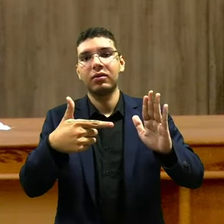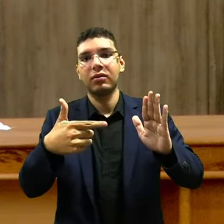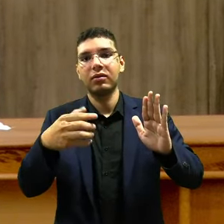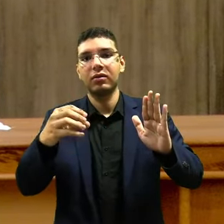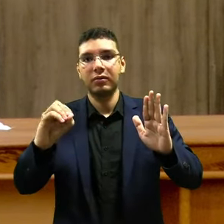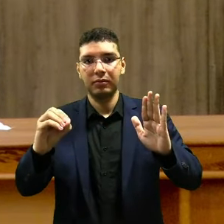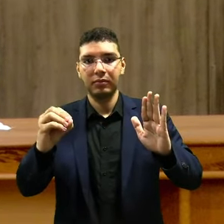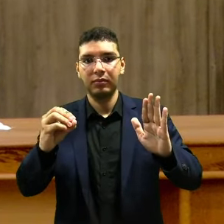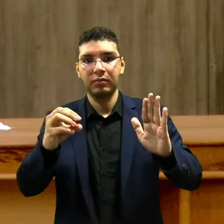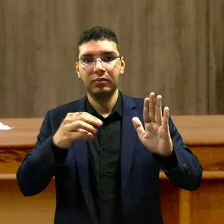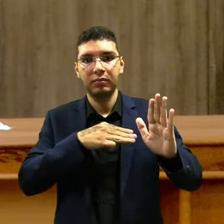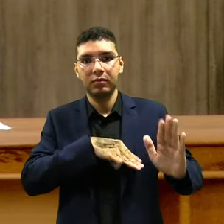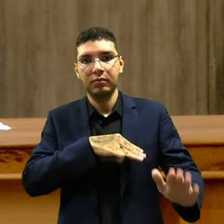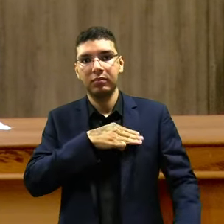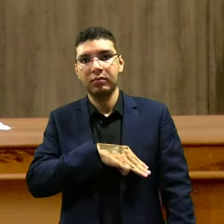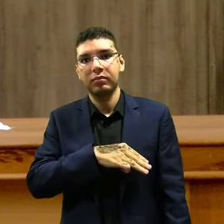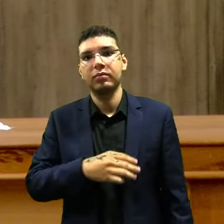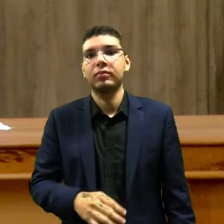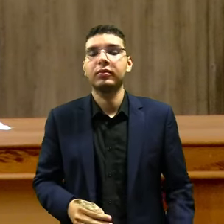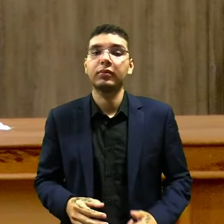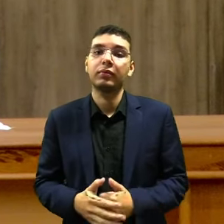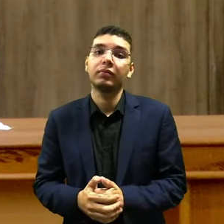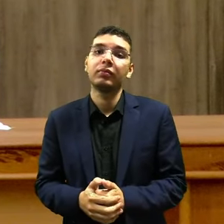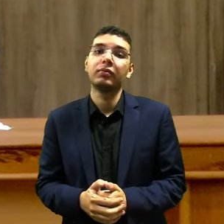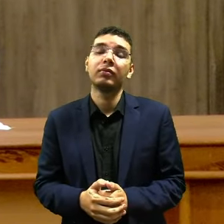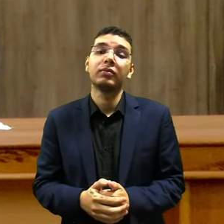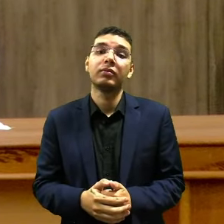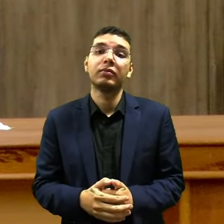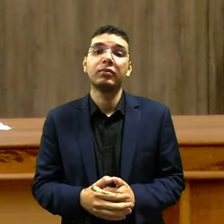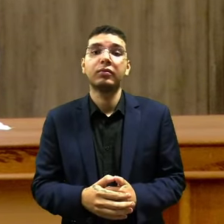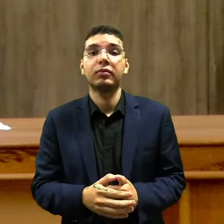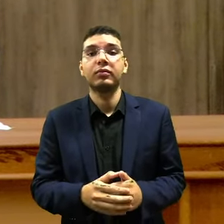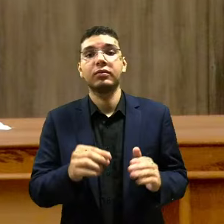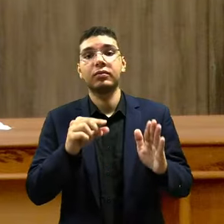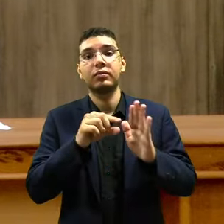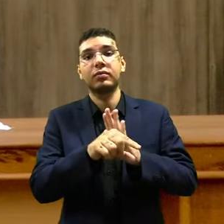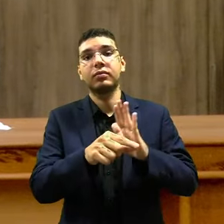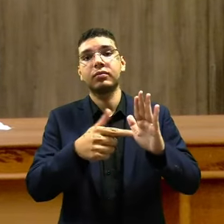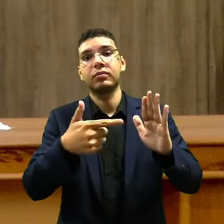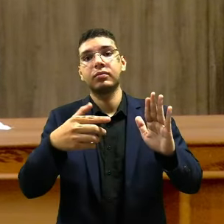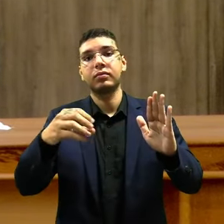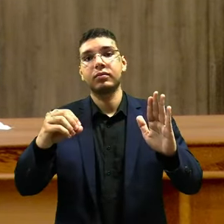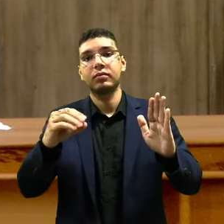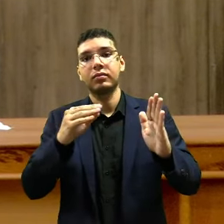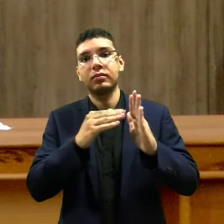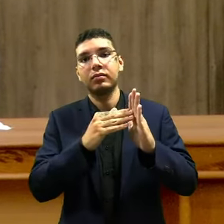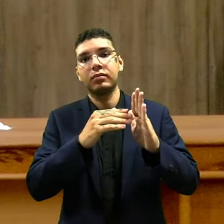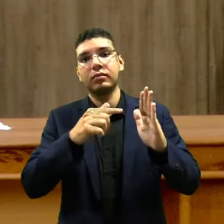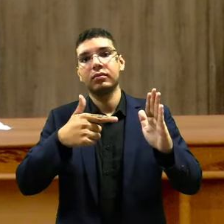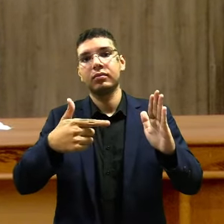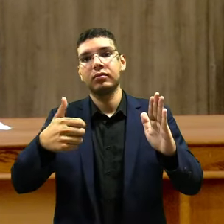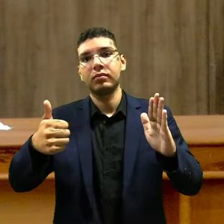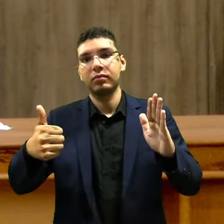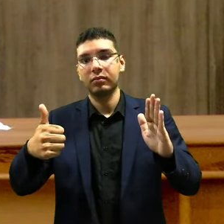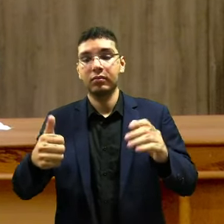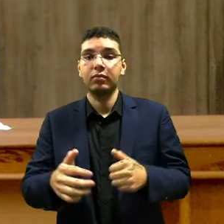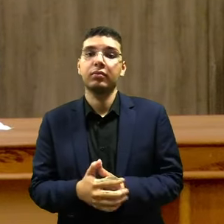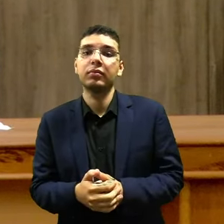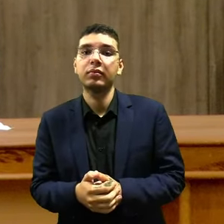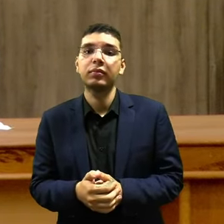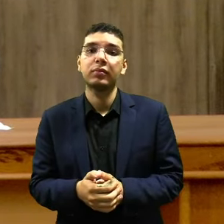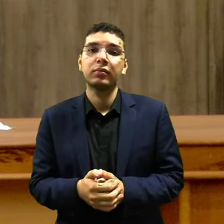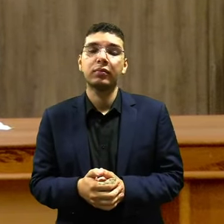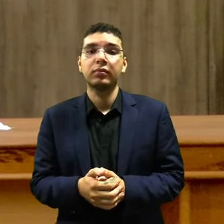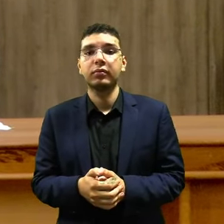acontece é lá o o 20 né 20 21 coloca e a gente fecha aqui vamos lá Pronto Coloca aí